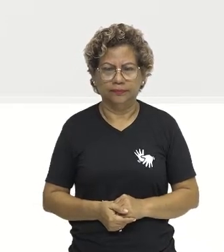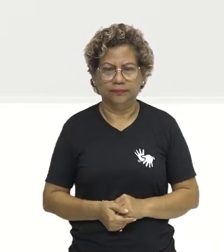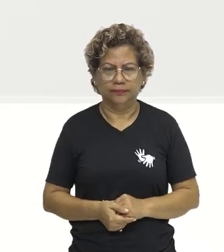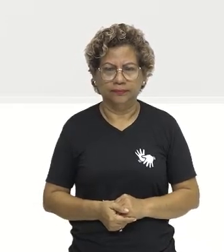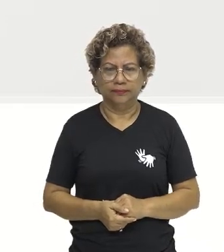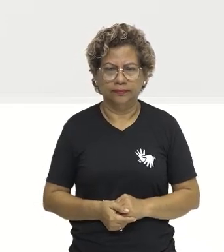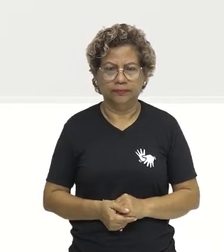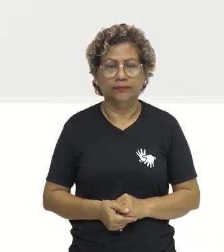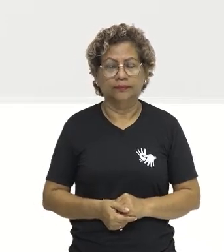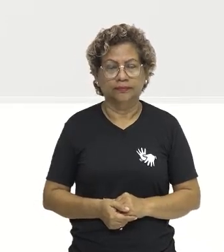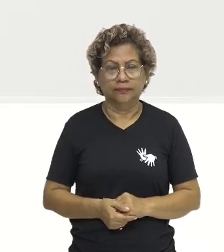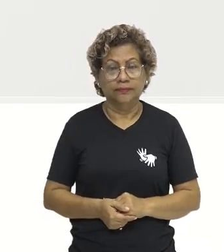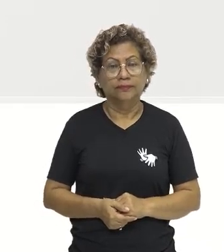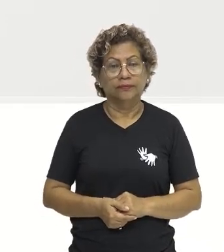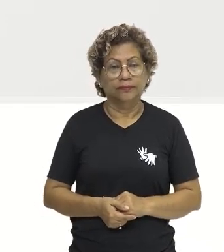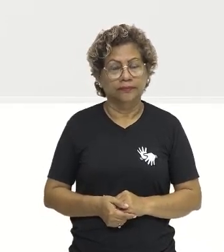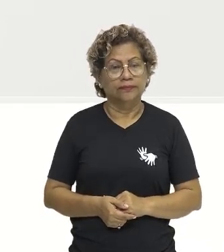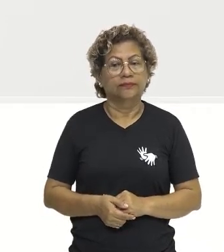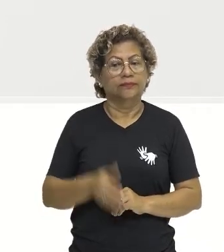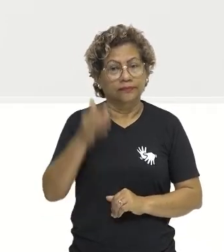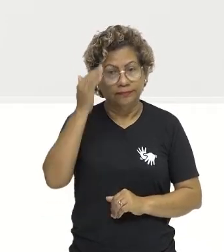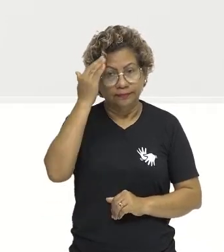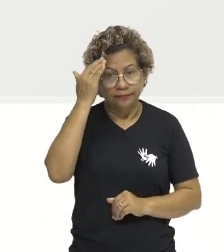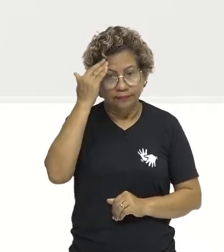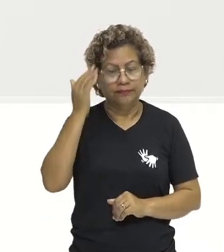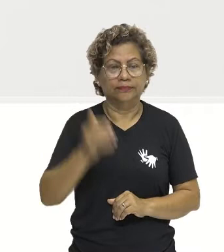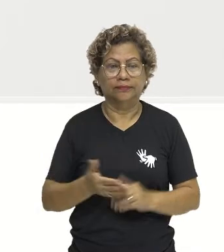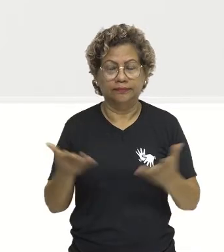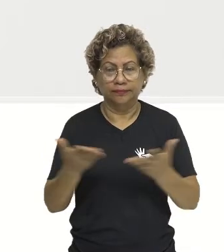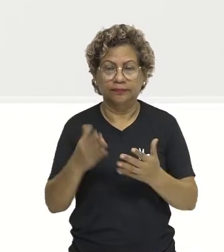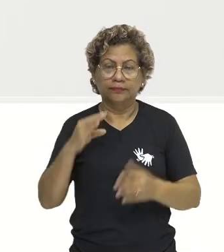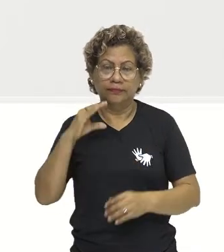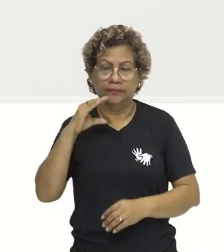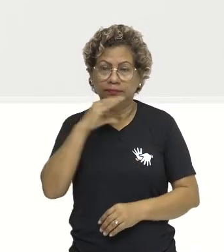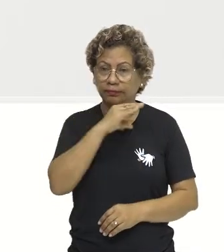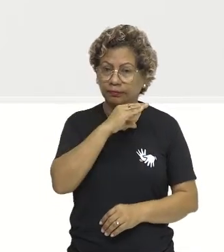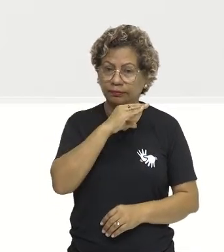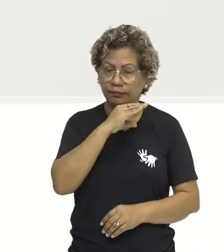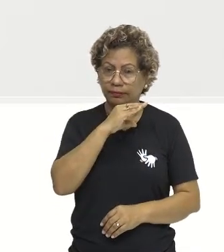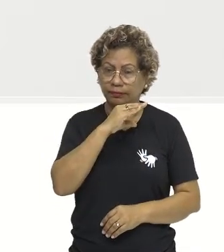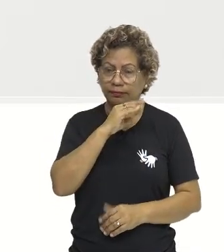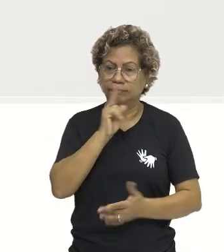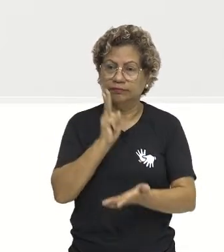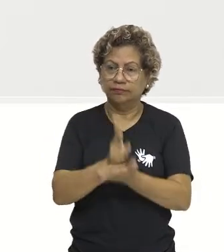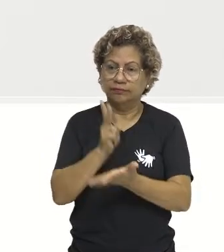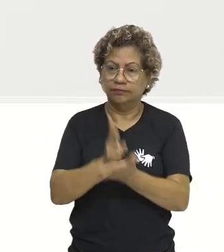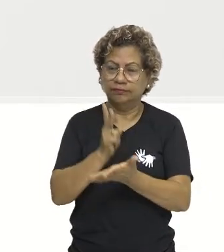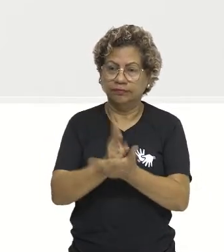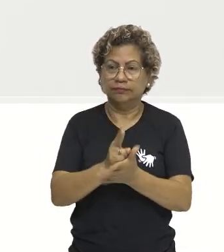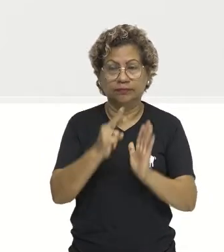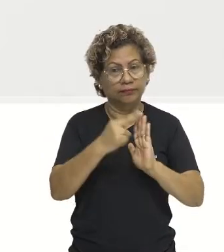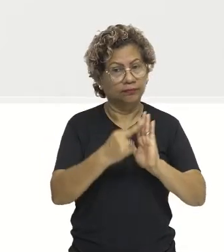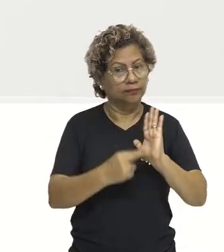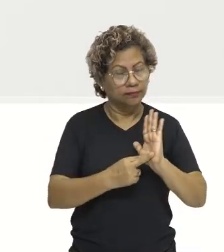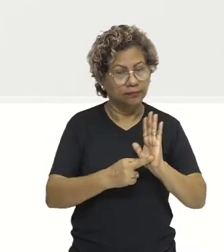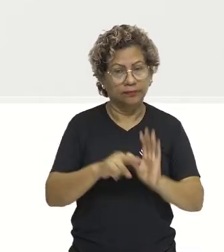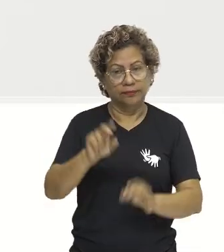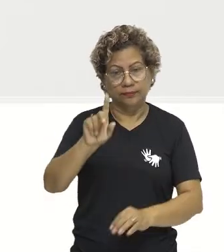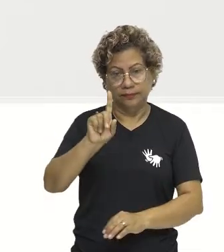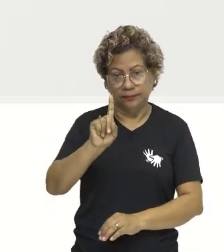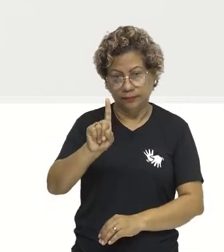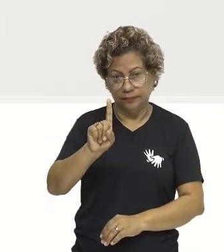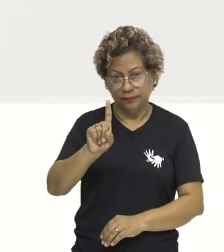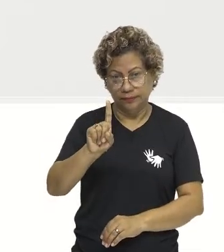gramas. E o seu calor específico sempre vale 1. E ele está